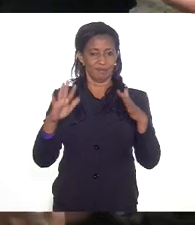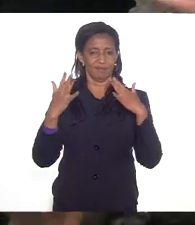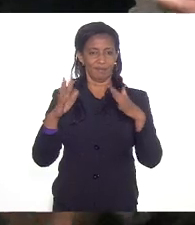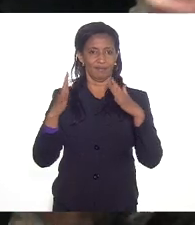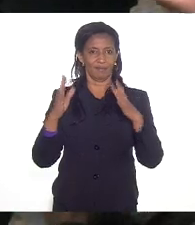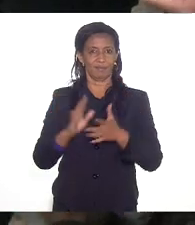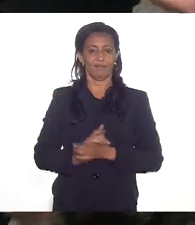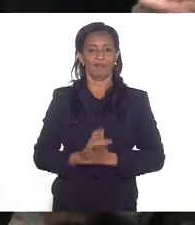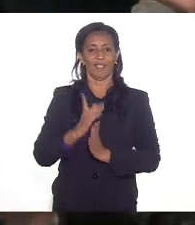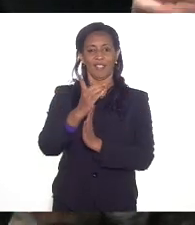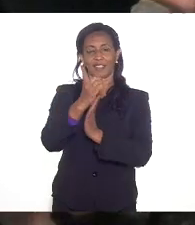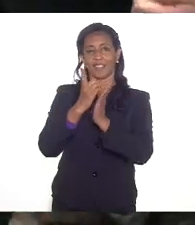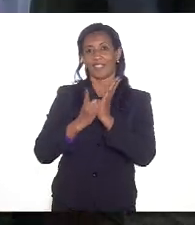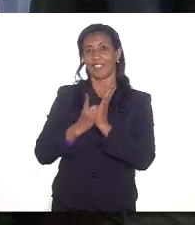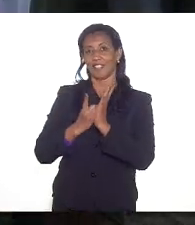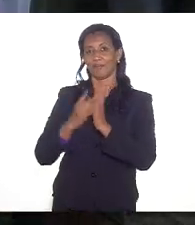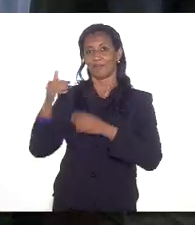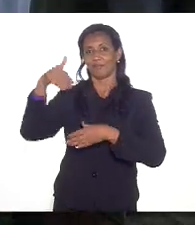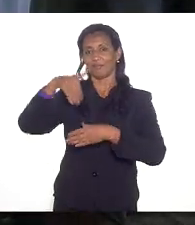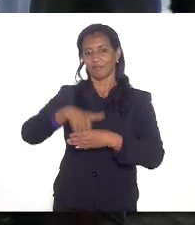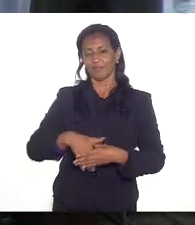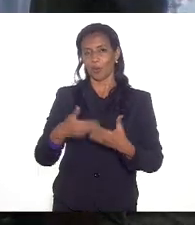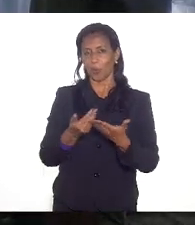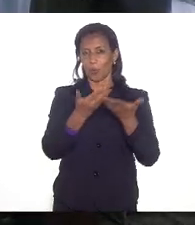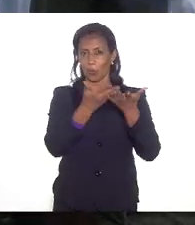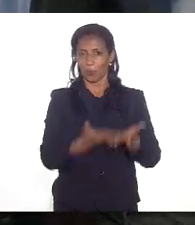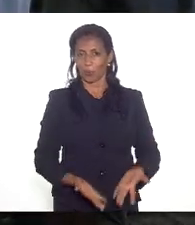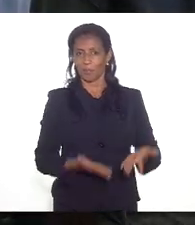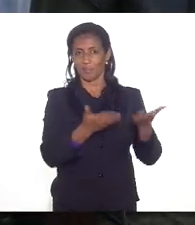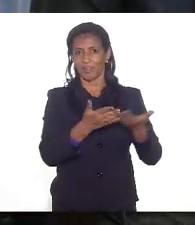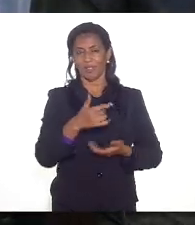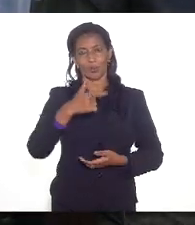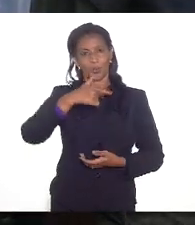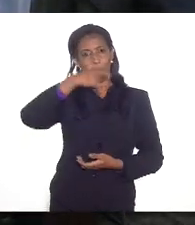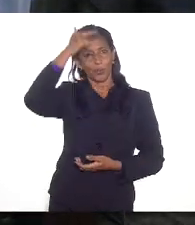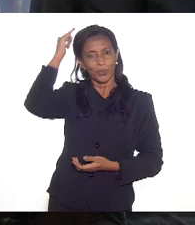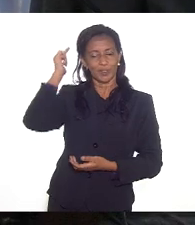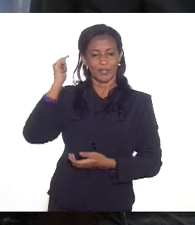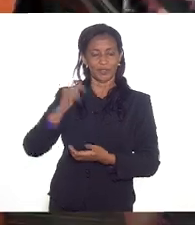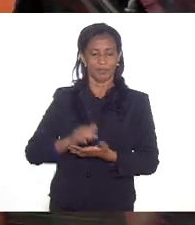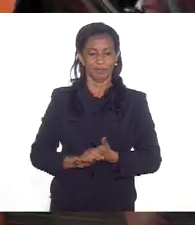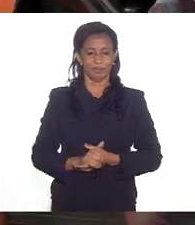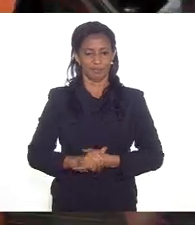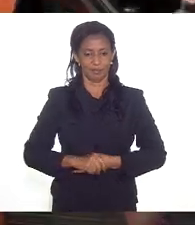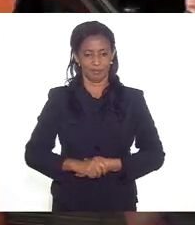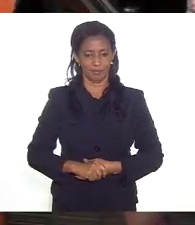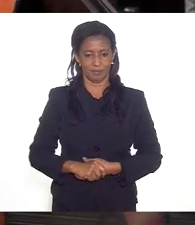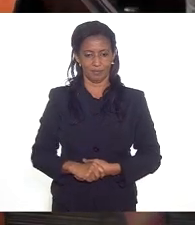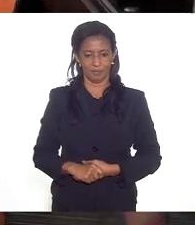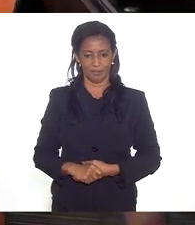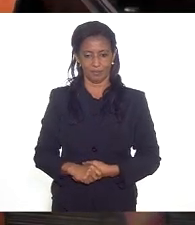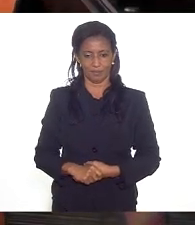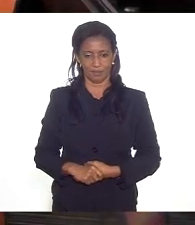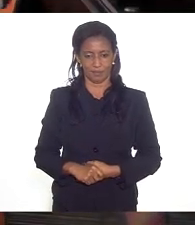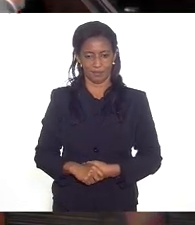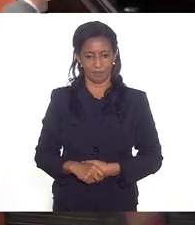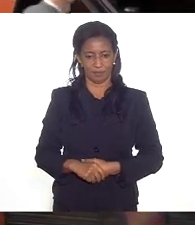para declarar a volta o primeiro vai ter o homenageado Deputado Luiz Paulo E aí